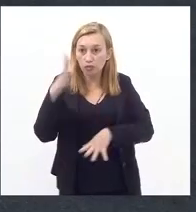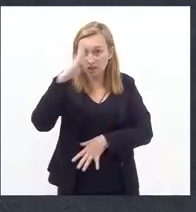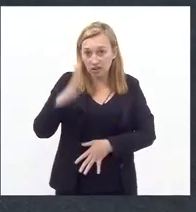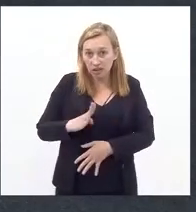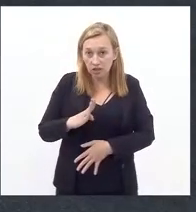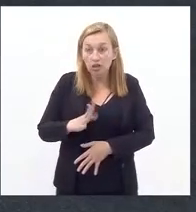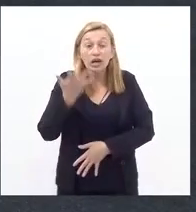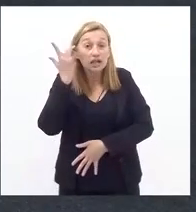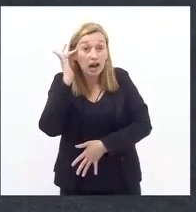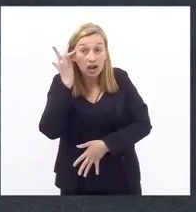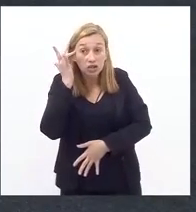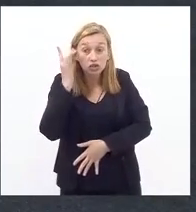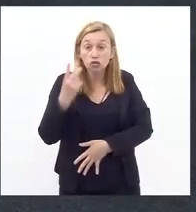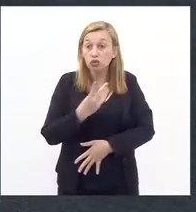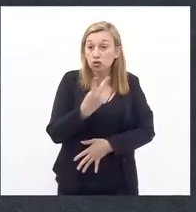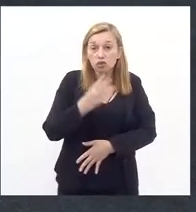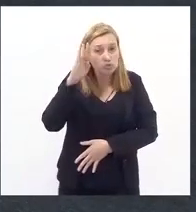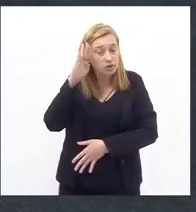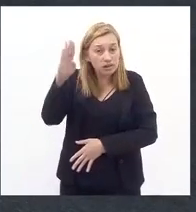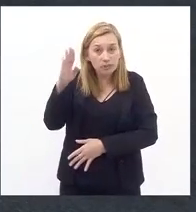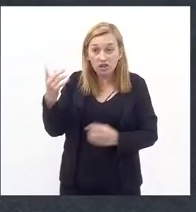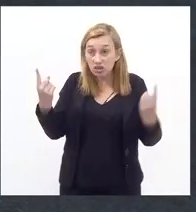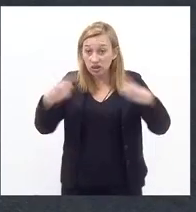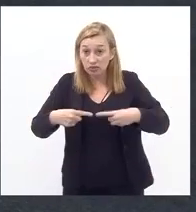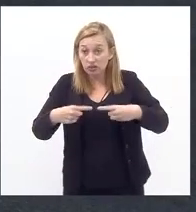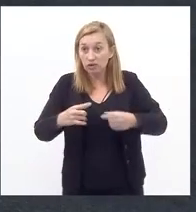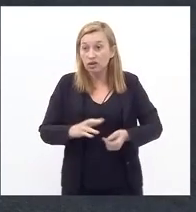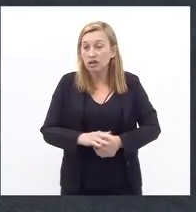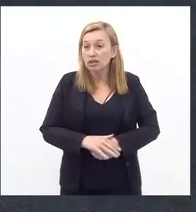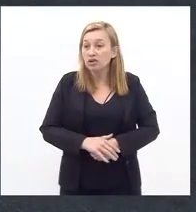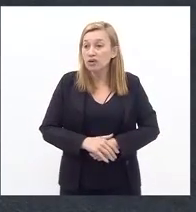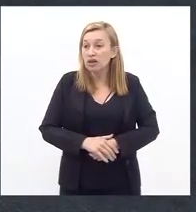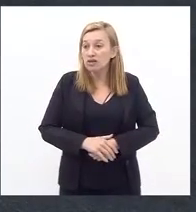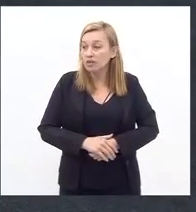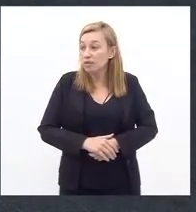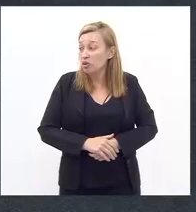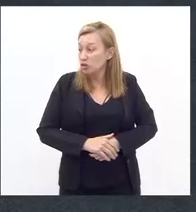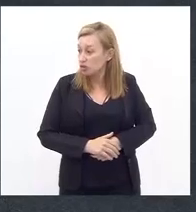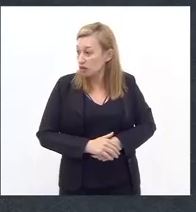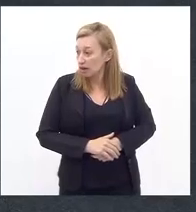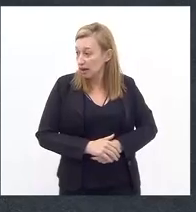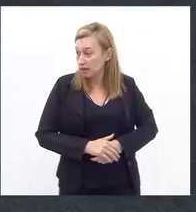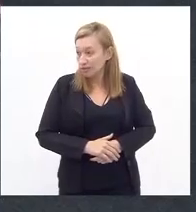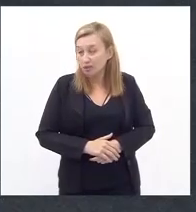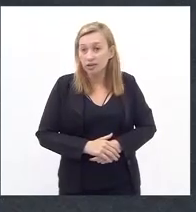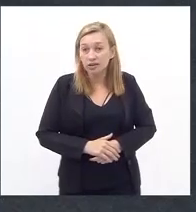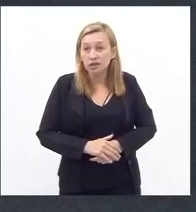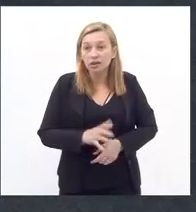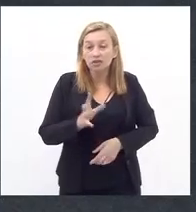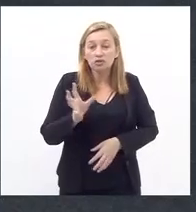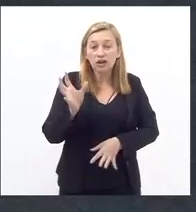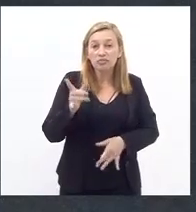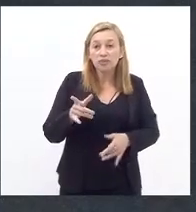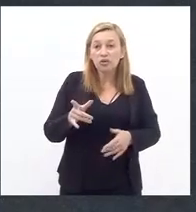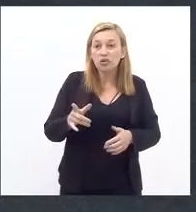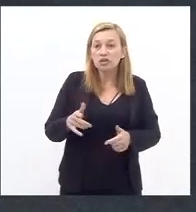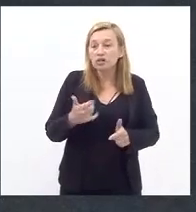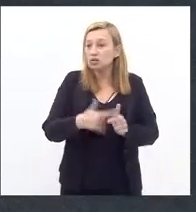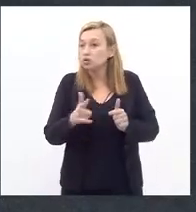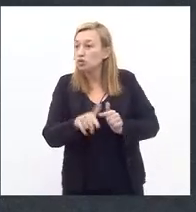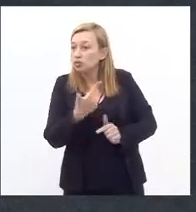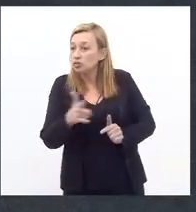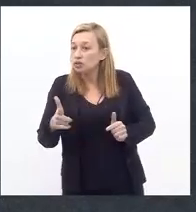e acho que os dois principais desafios e se colocar diante de nós por um lado eu não tenho dúvida é